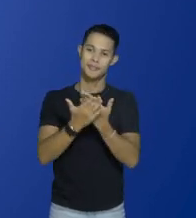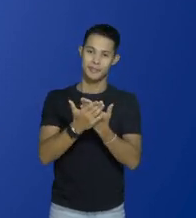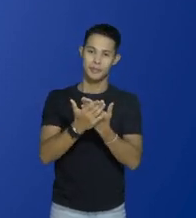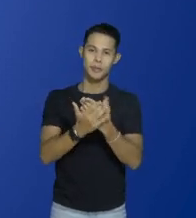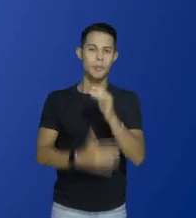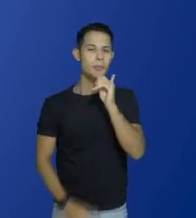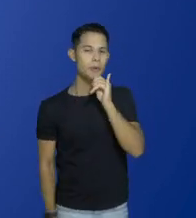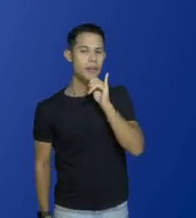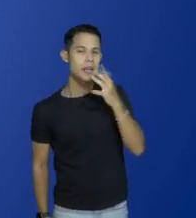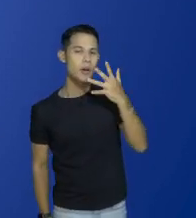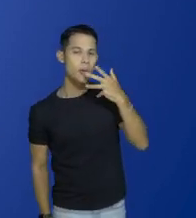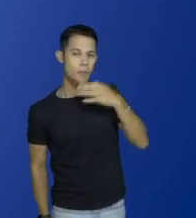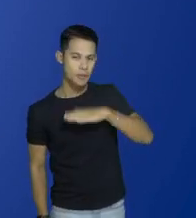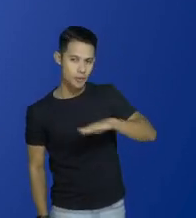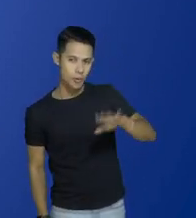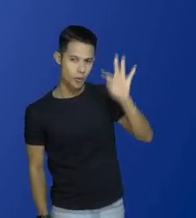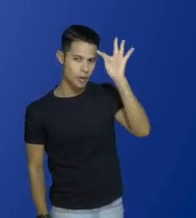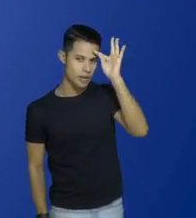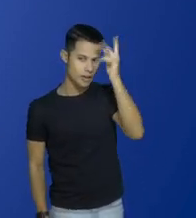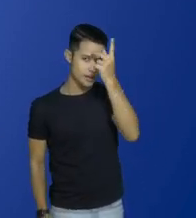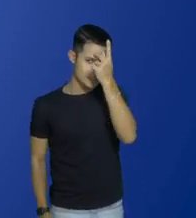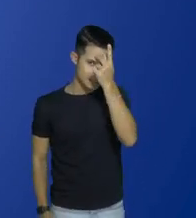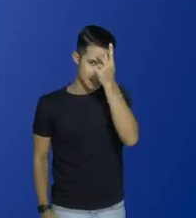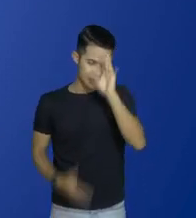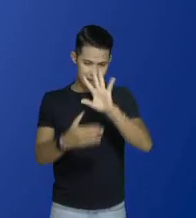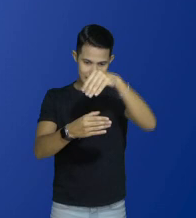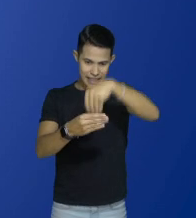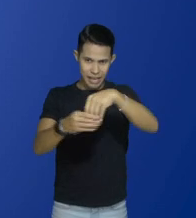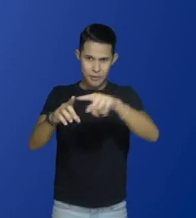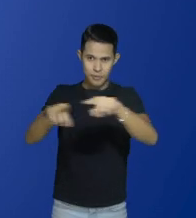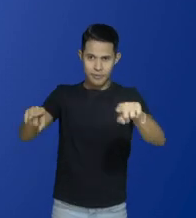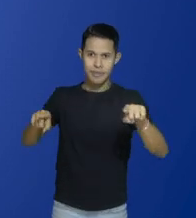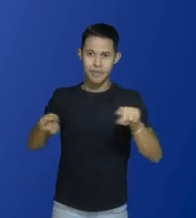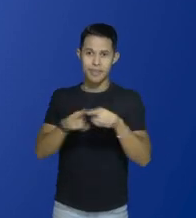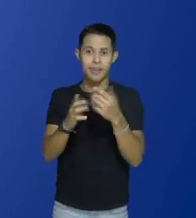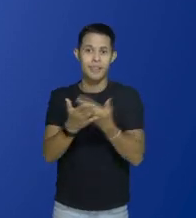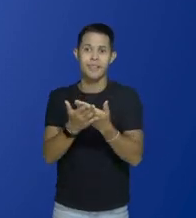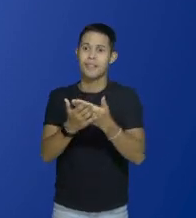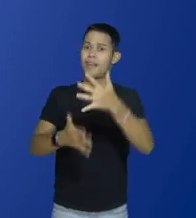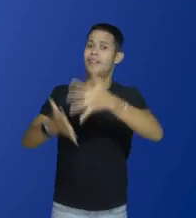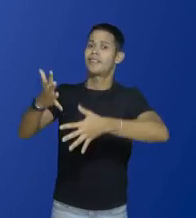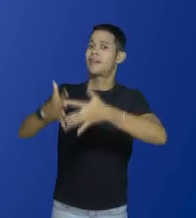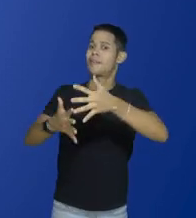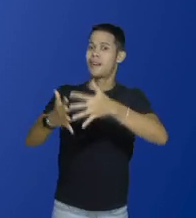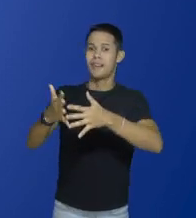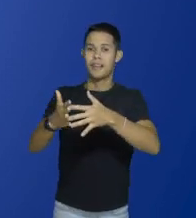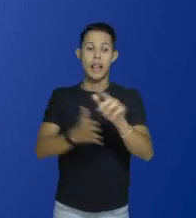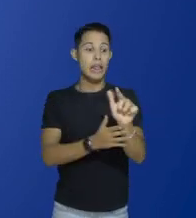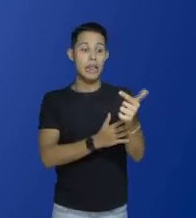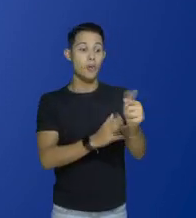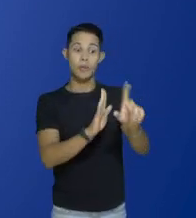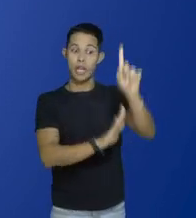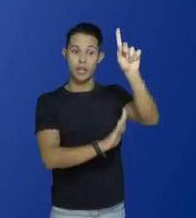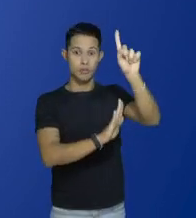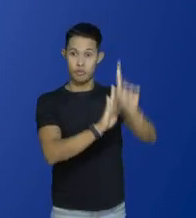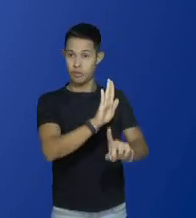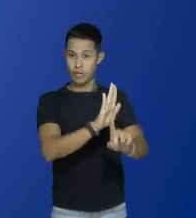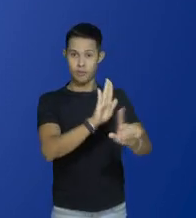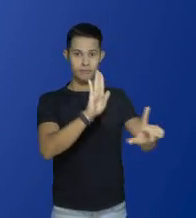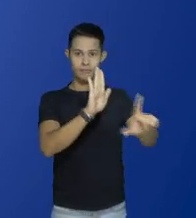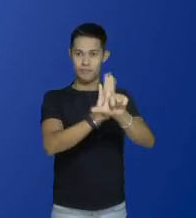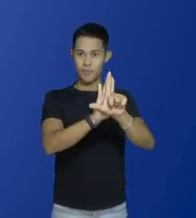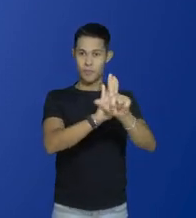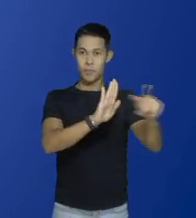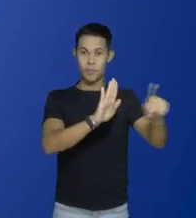com H, principalmente, atrapalha muito a sala de aula. Ela não tem direito, por lei, a um professor auxiliar. Eu até, tudo bem, ela